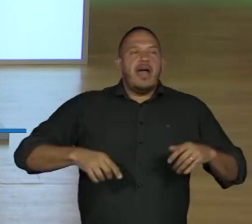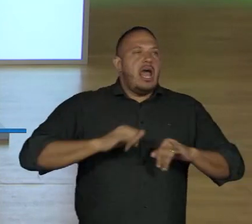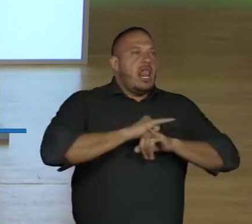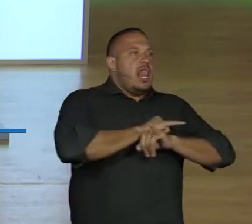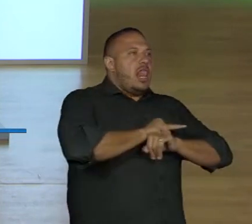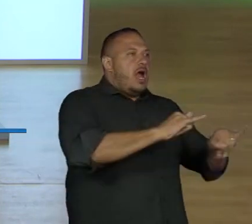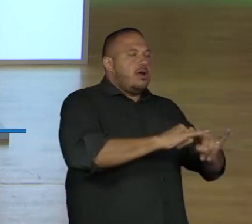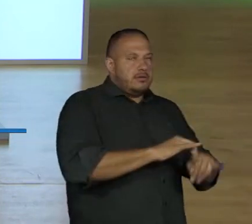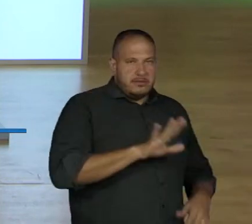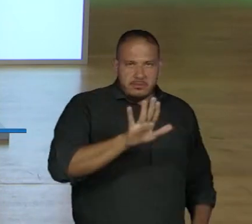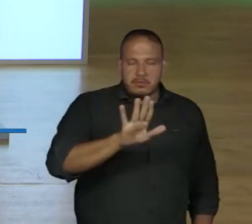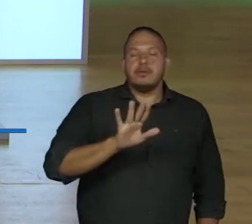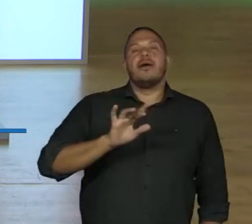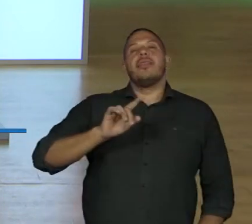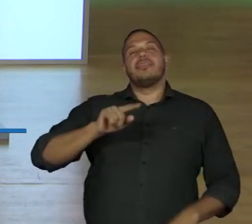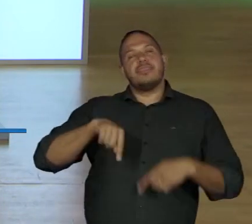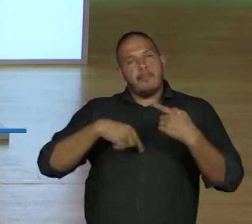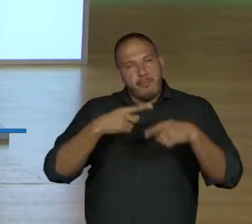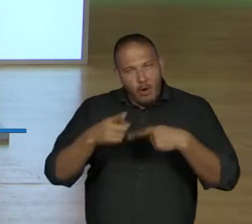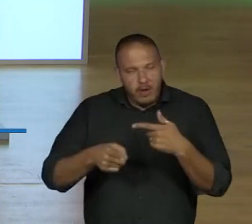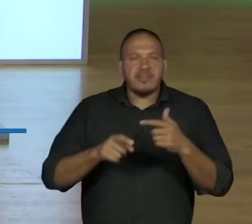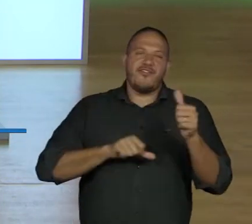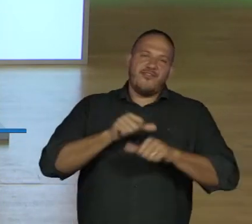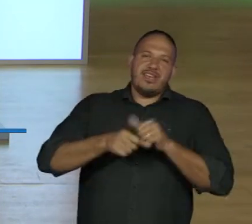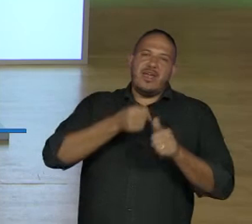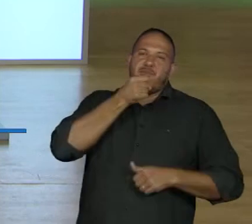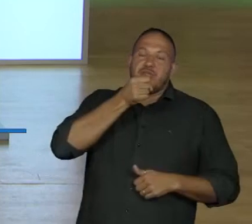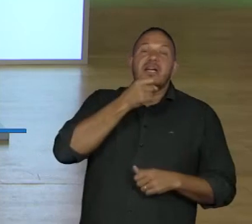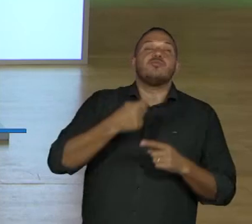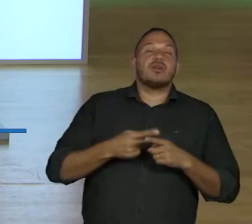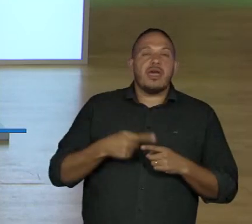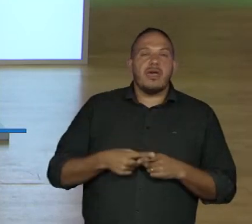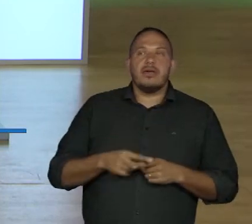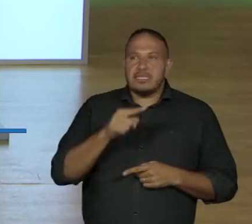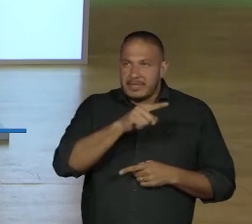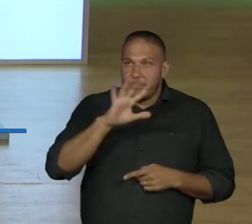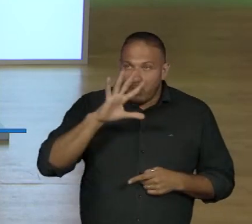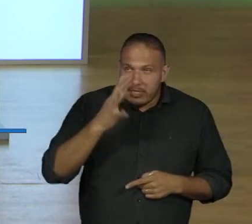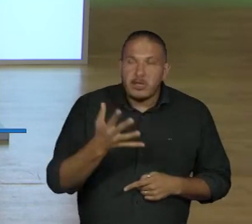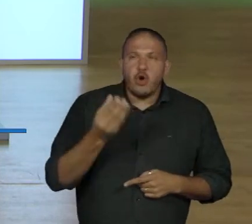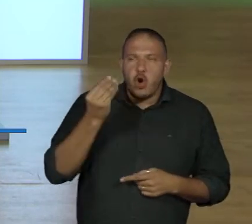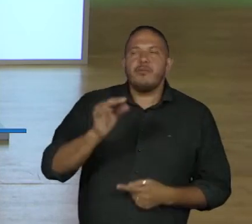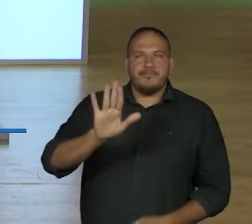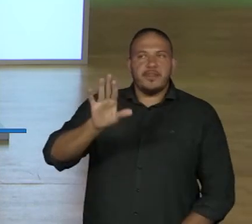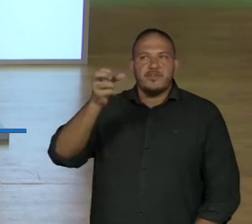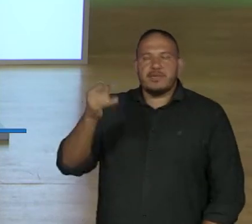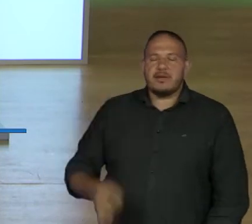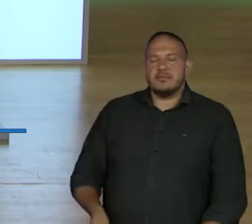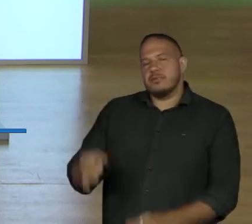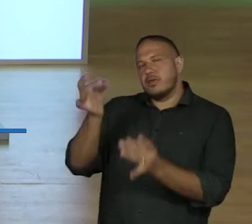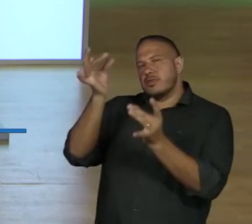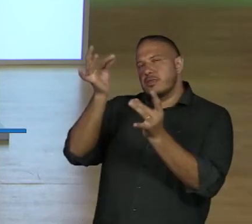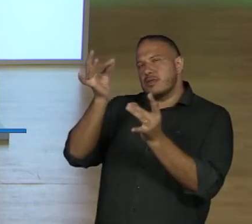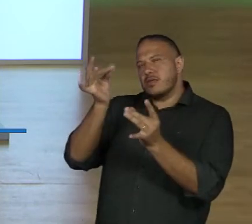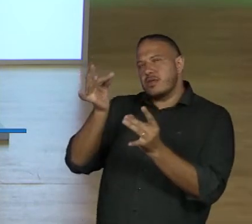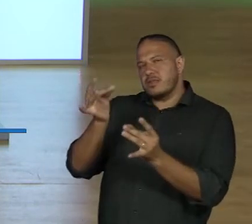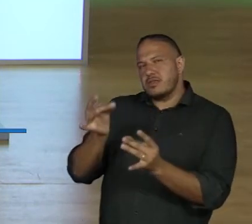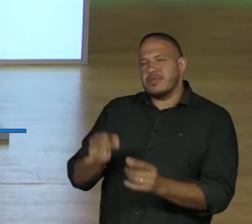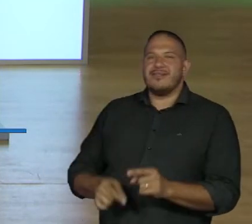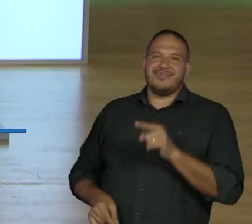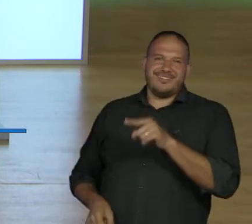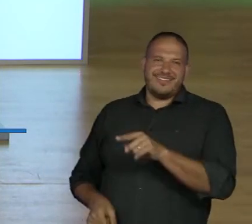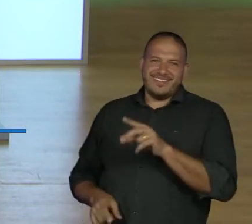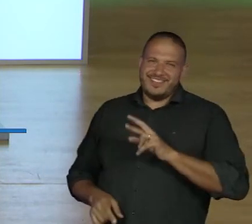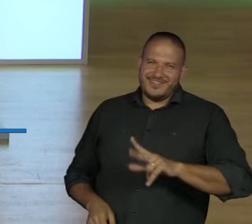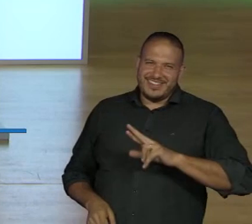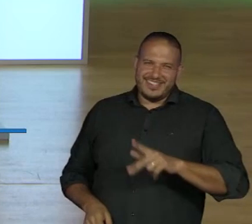ocorrido. Depois, com mais tempo, ela se torna uma reportagem que a gente vai buscar mais elementos, deixá-la mais enriquecida. E com esse título aí, professora,